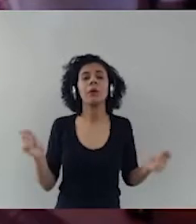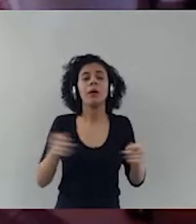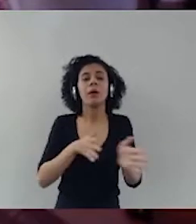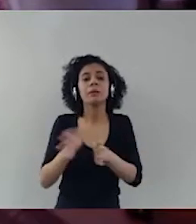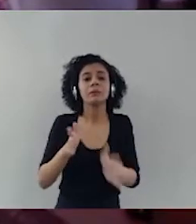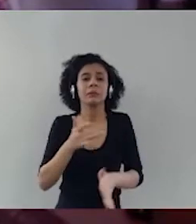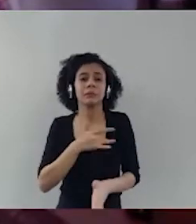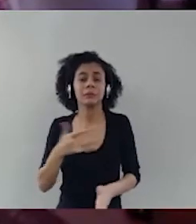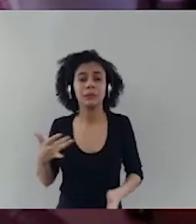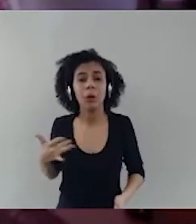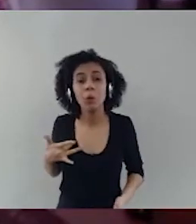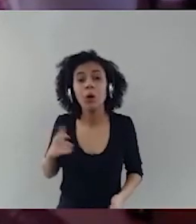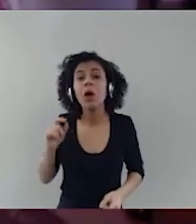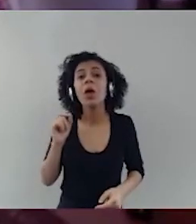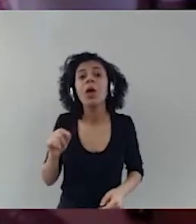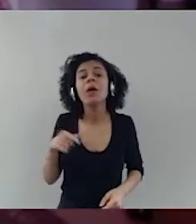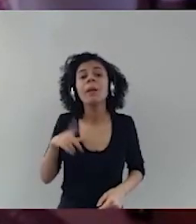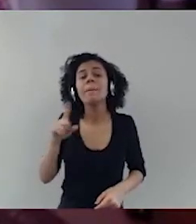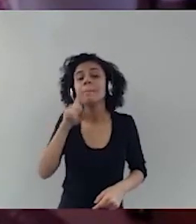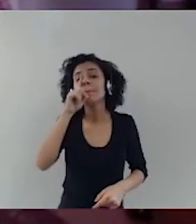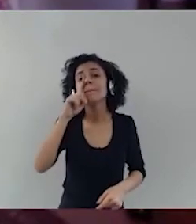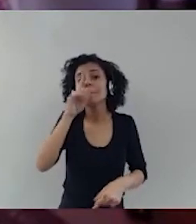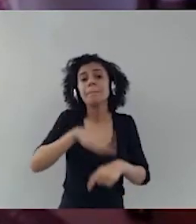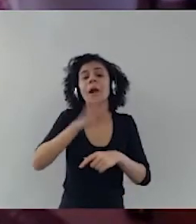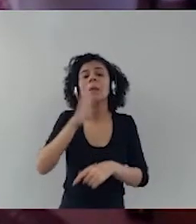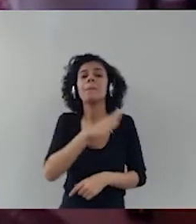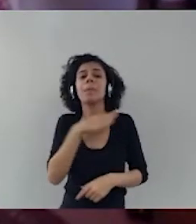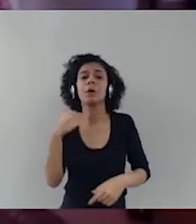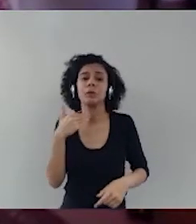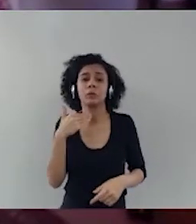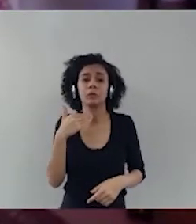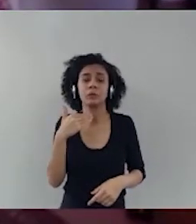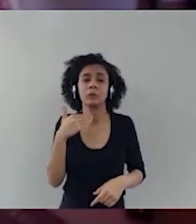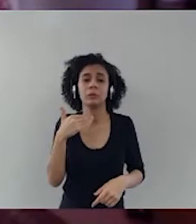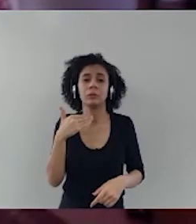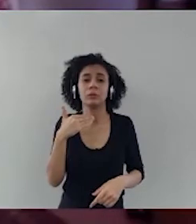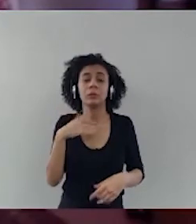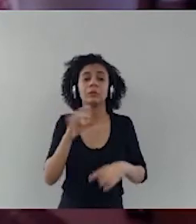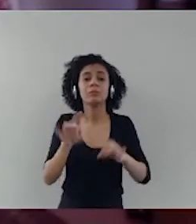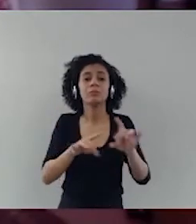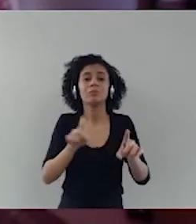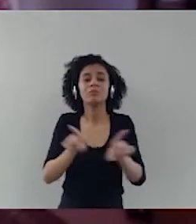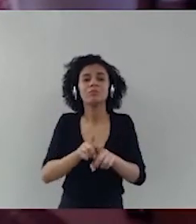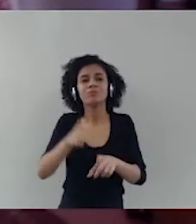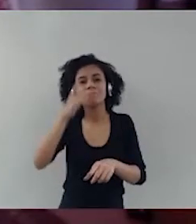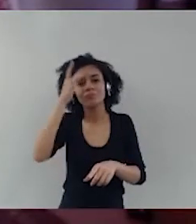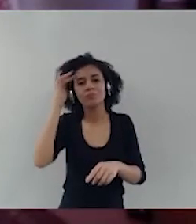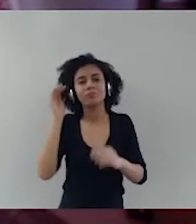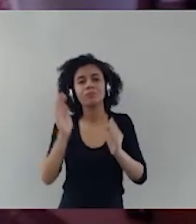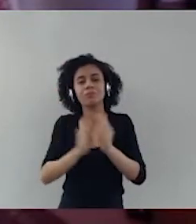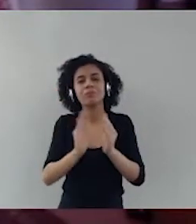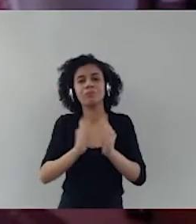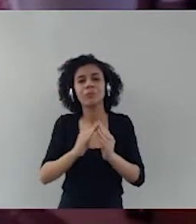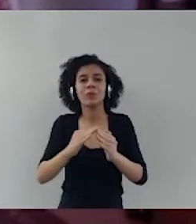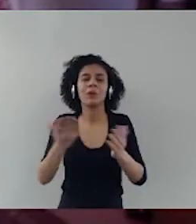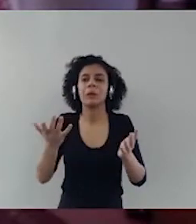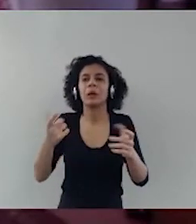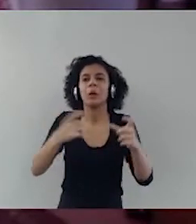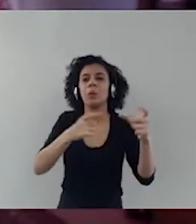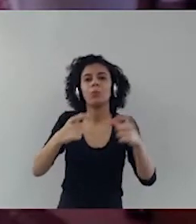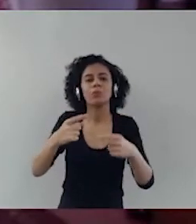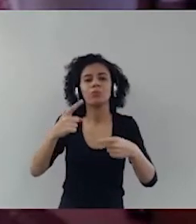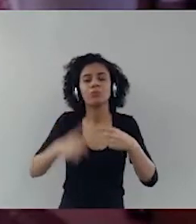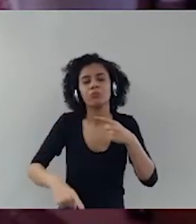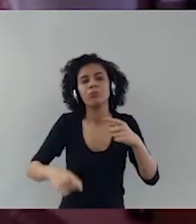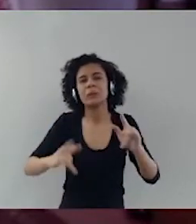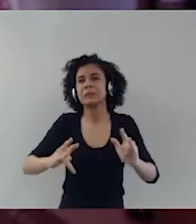de saúde e quem corre maior risco de morte. Em especial, os moradores dos assentamentos informais,